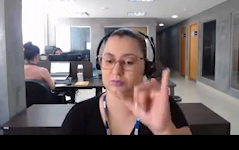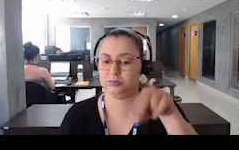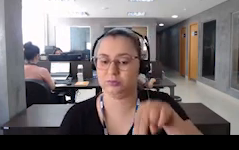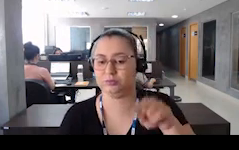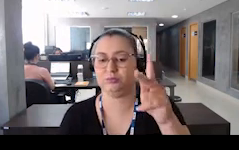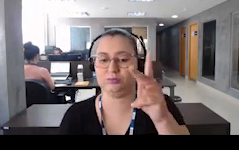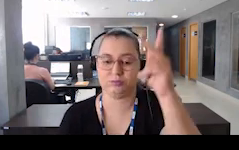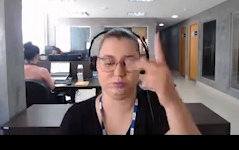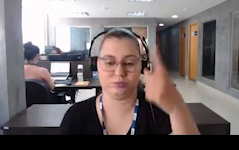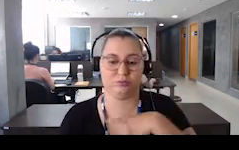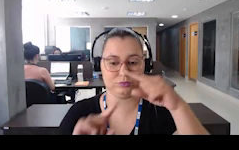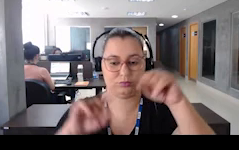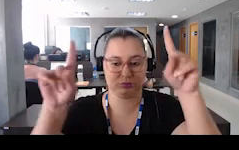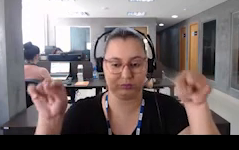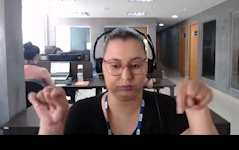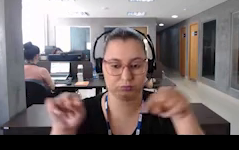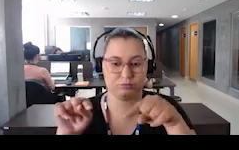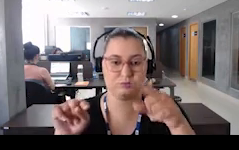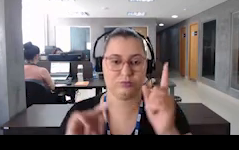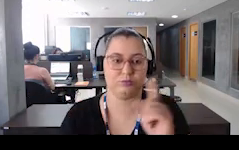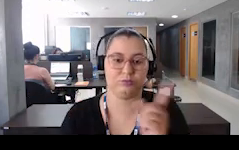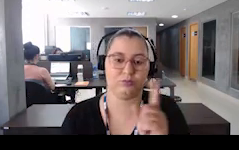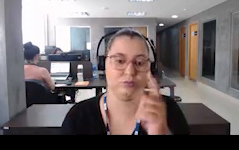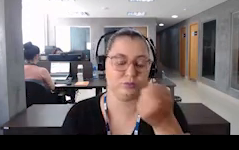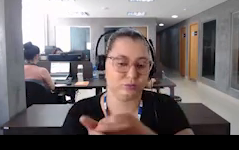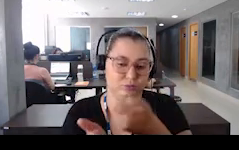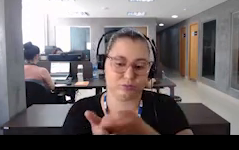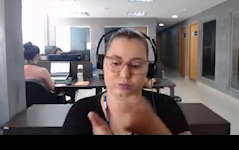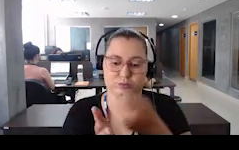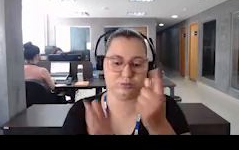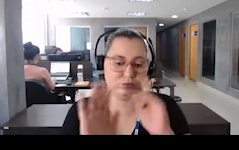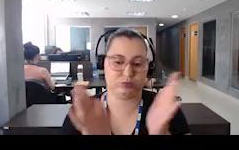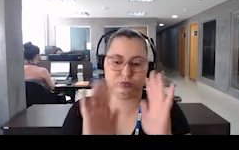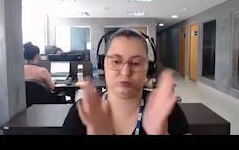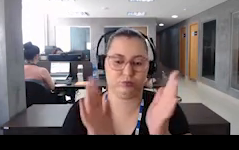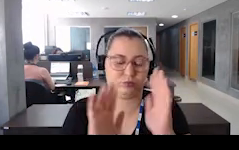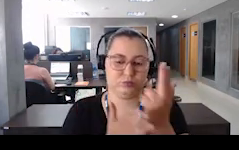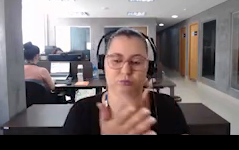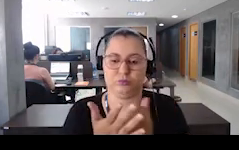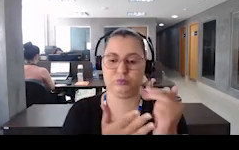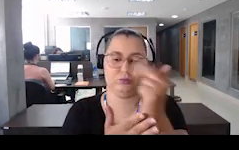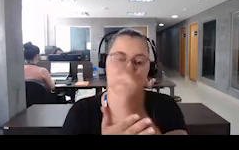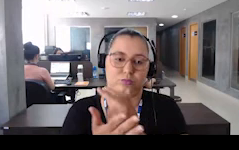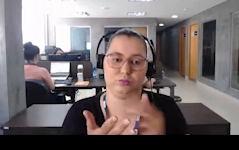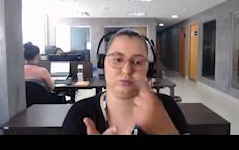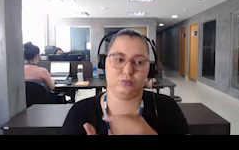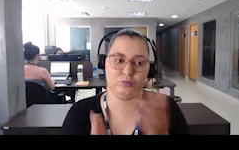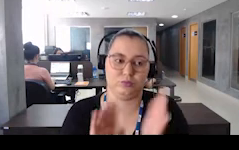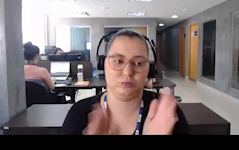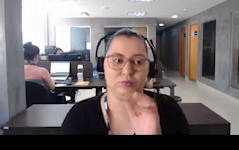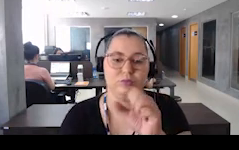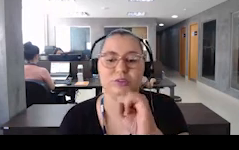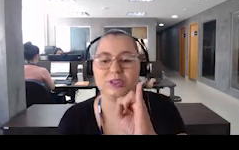link para vocês acessarem o simulador. Só que eu reforço novamente, não é obrigatório vocês fazerem os desenhos usando o